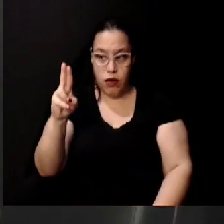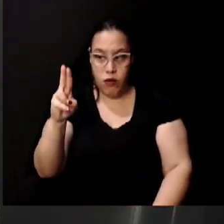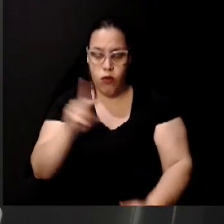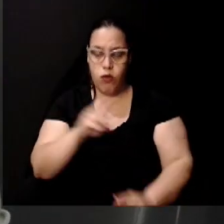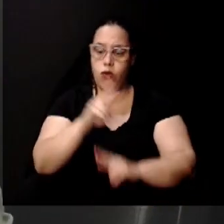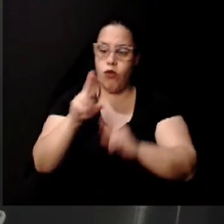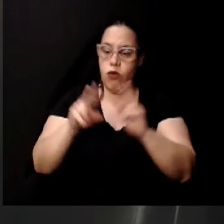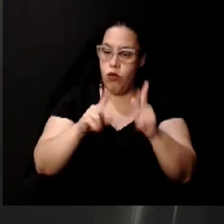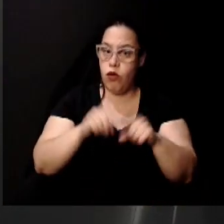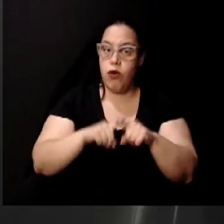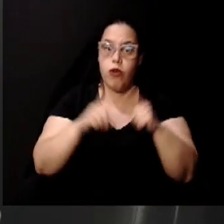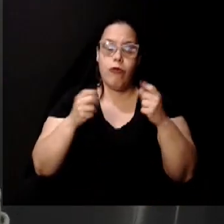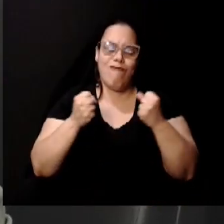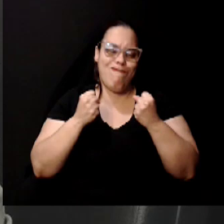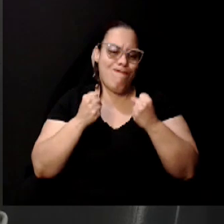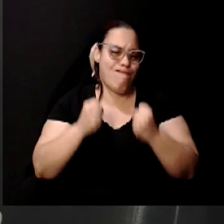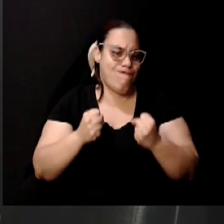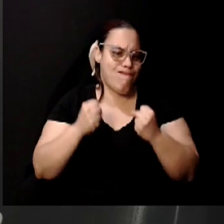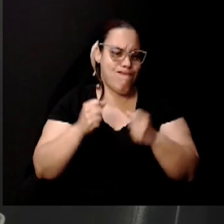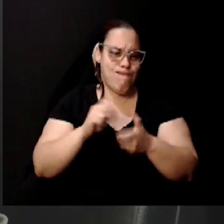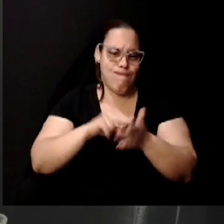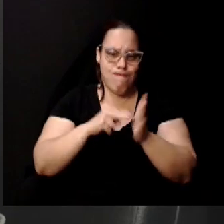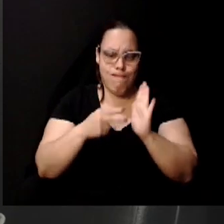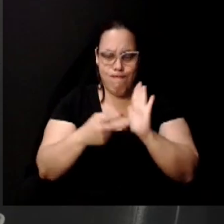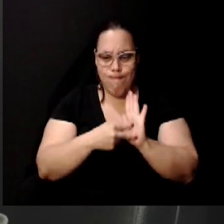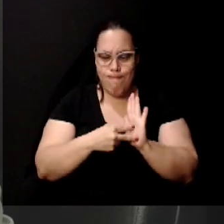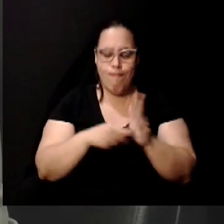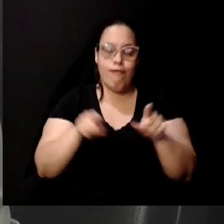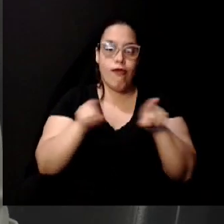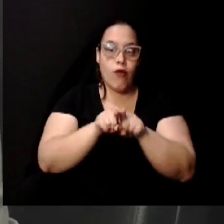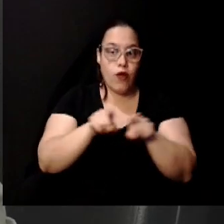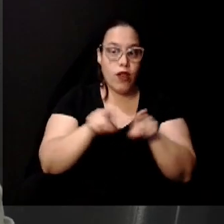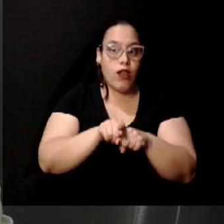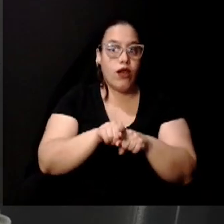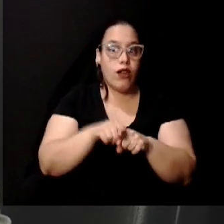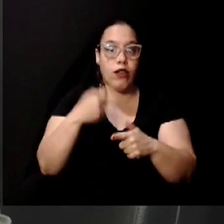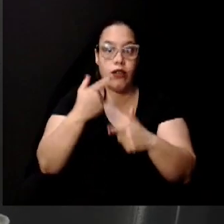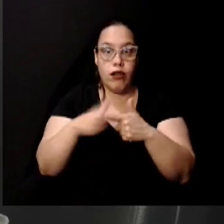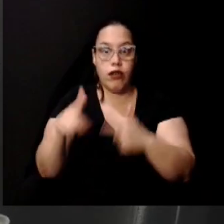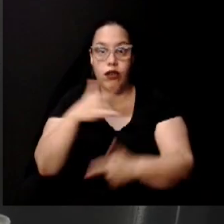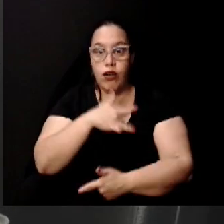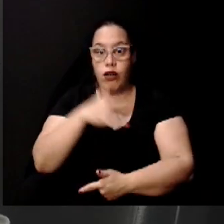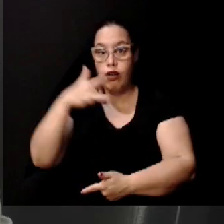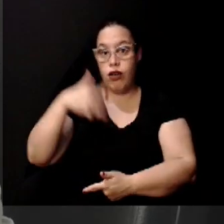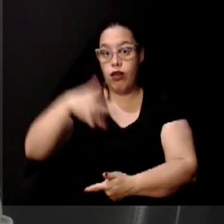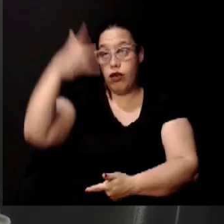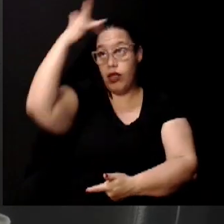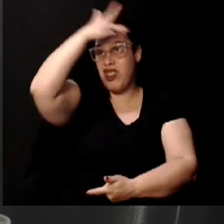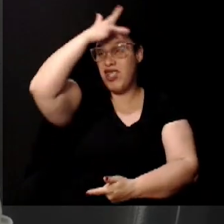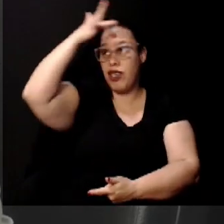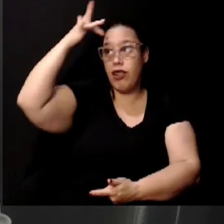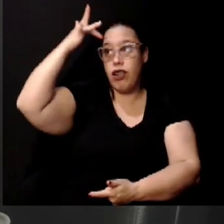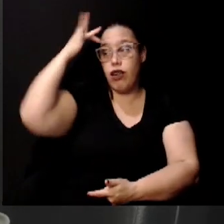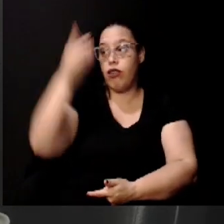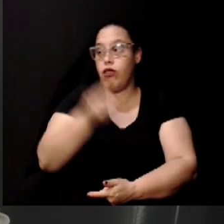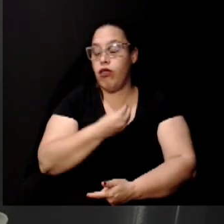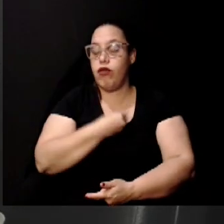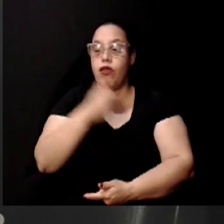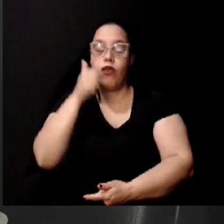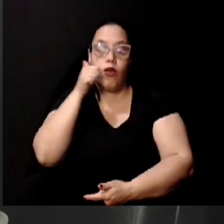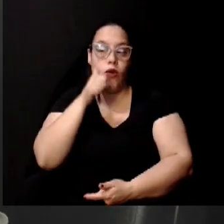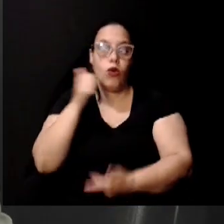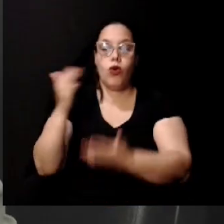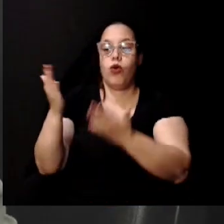peso muito grande, e eu acho que isso é um elemento também desse problema de saúde mental que nós estamos vivendo, né? Tantas mulheres, juventude,